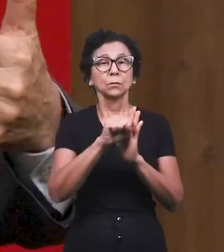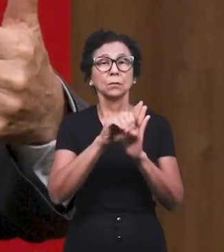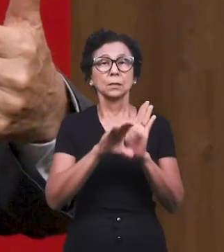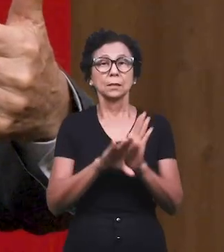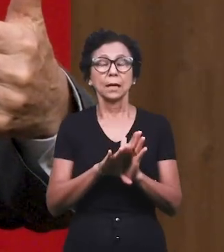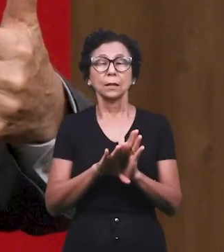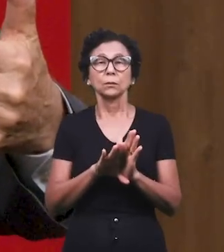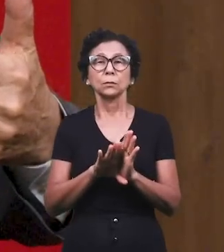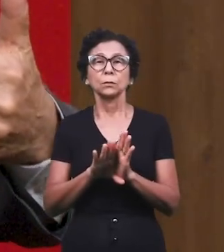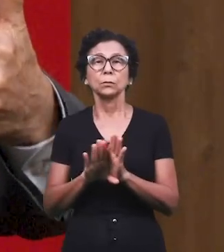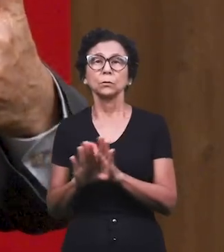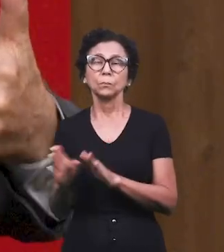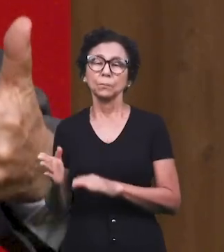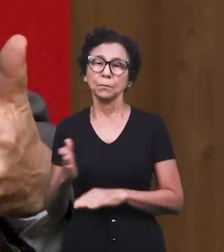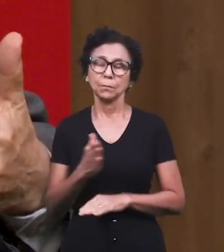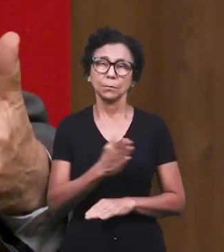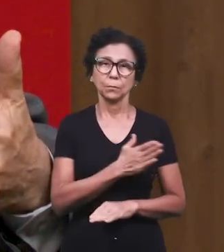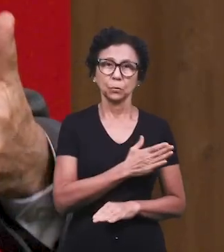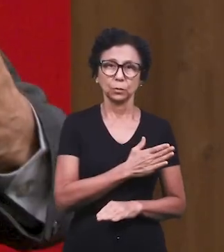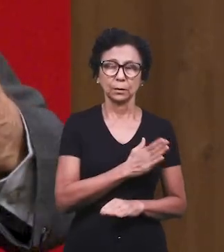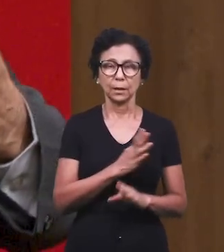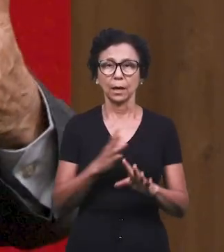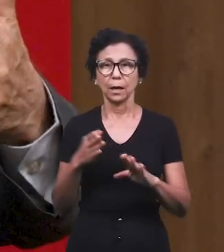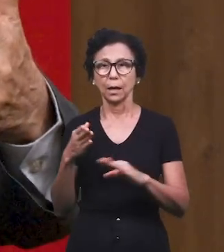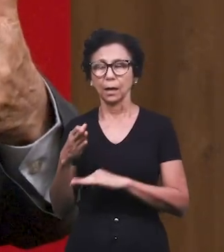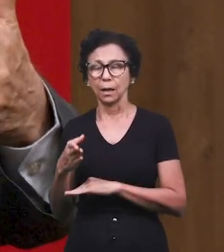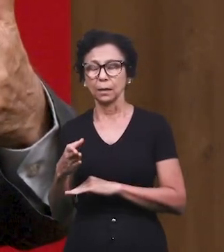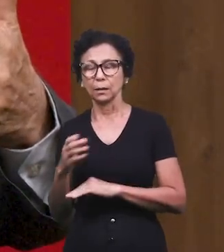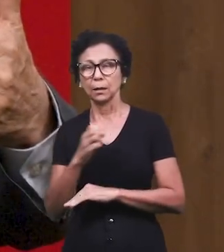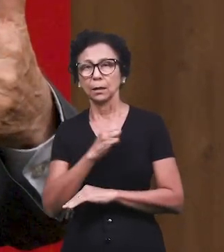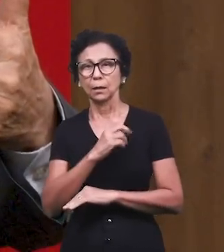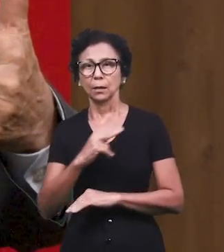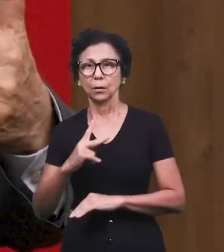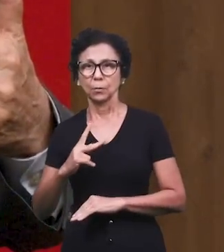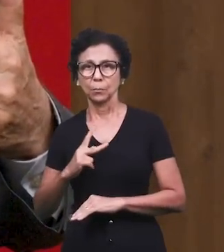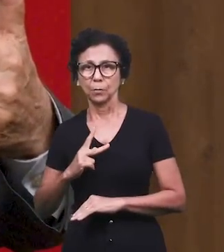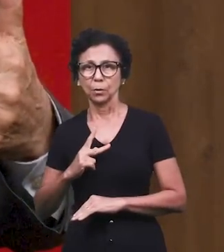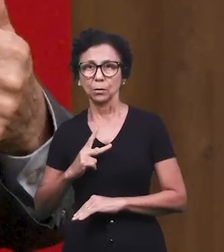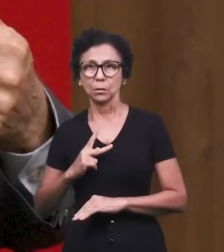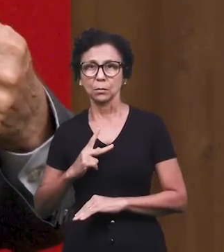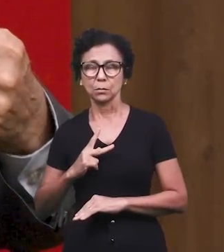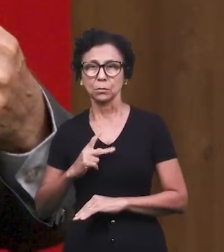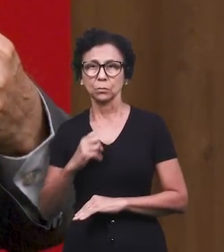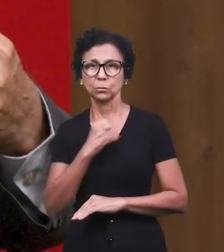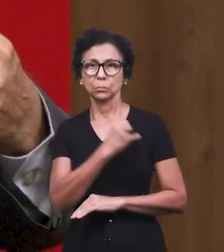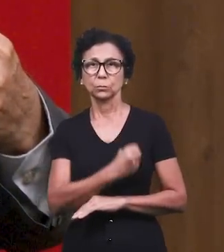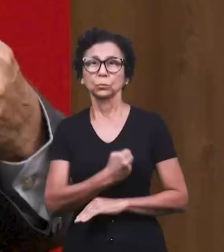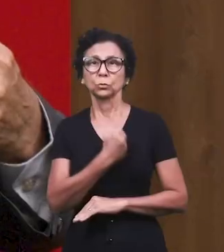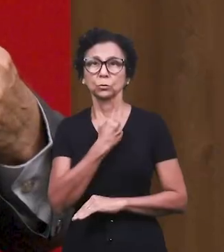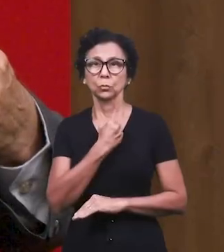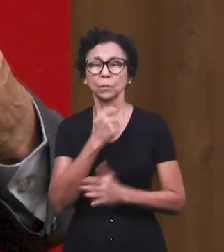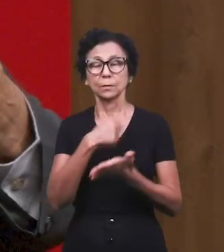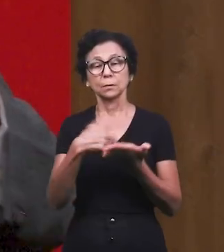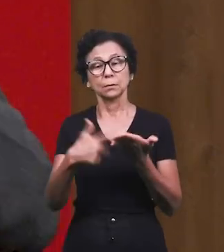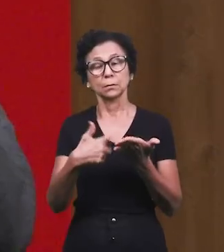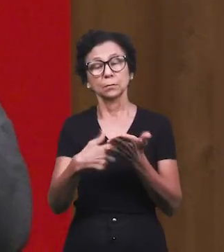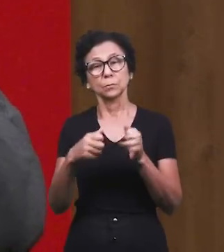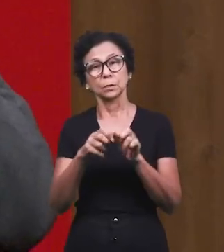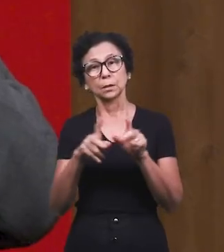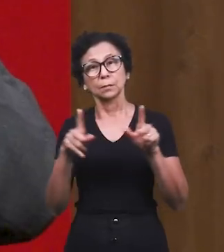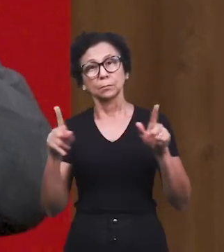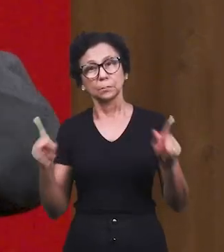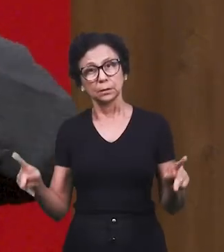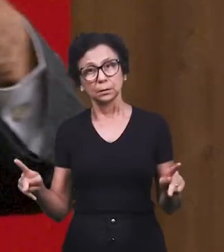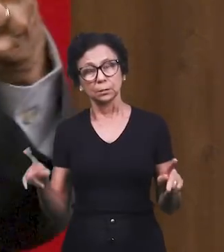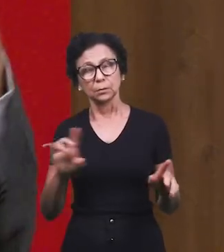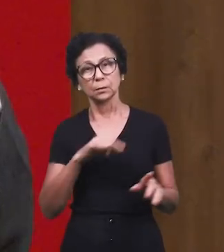com o apóstolo João, escrevendo o Apocalipse e depois partindo para o Senhor também.